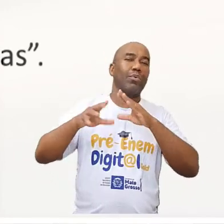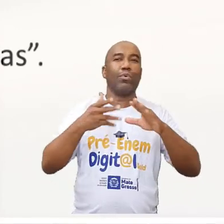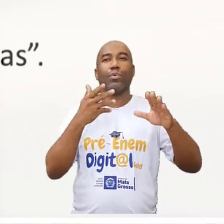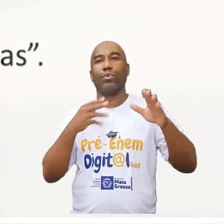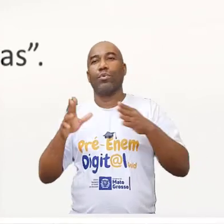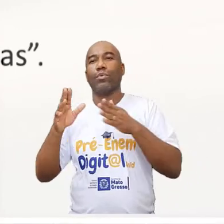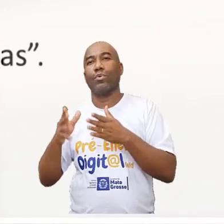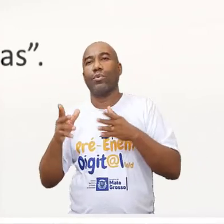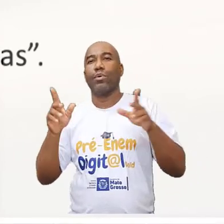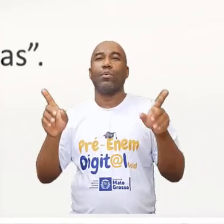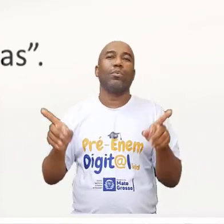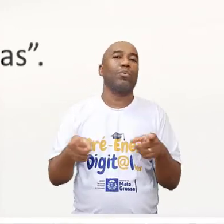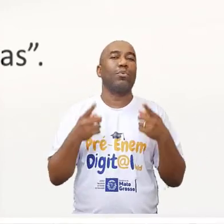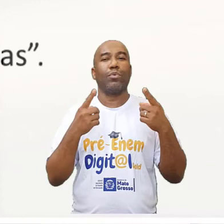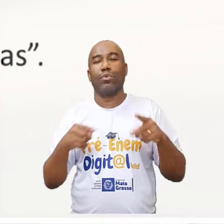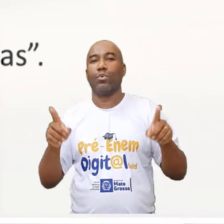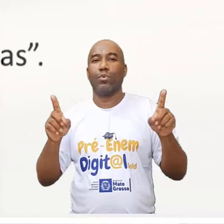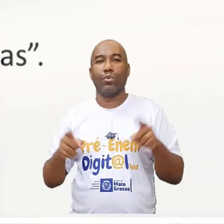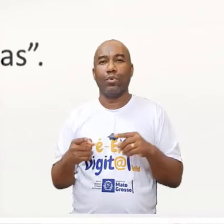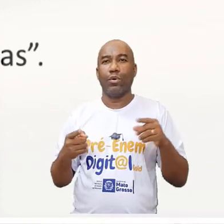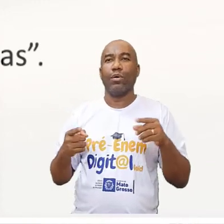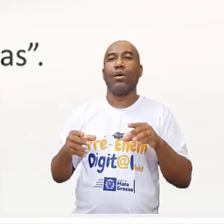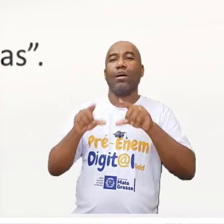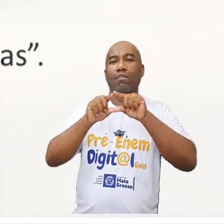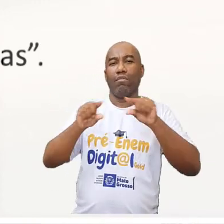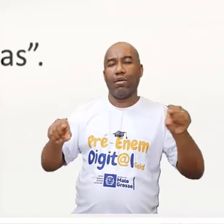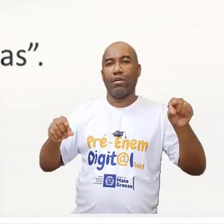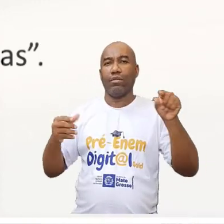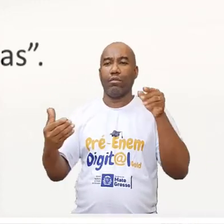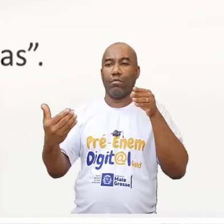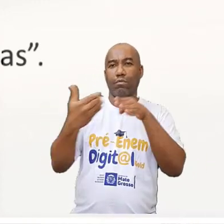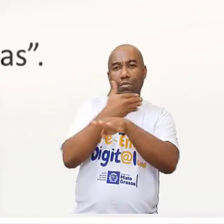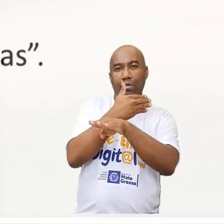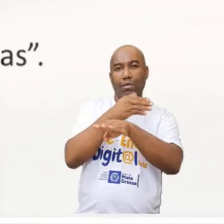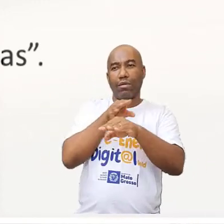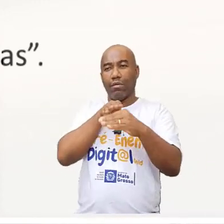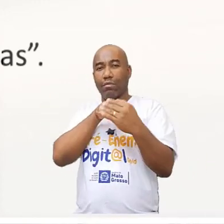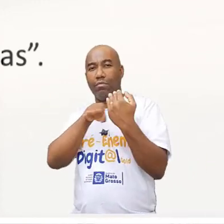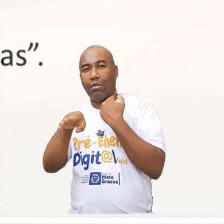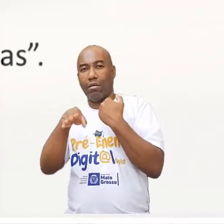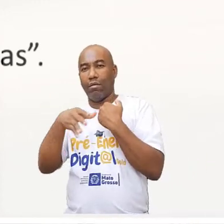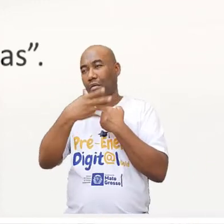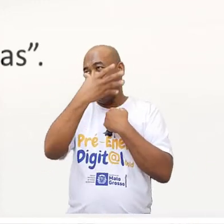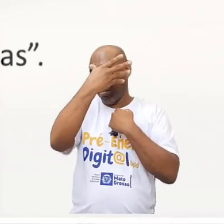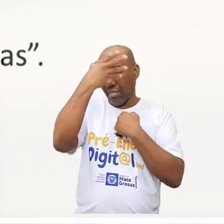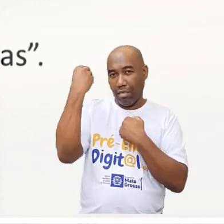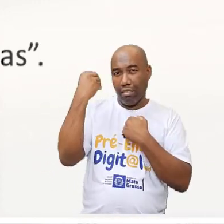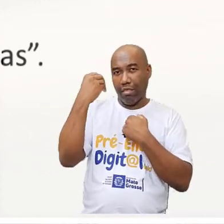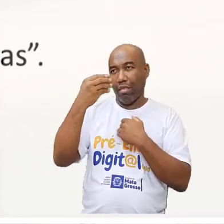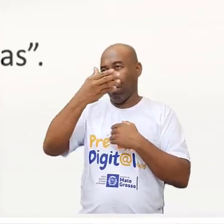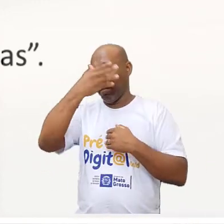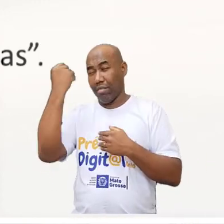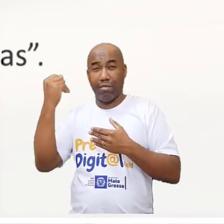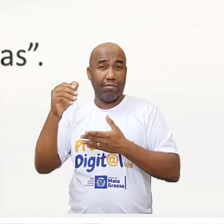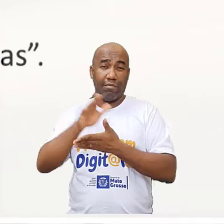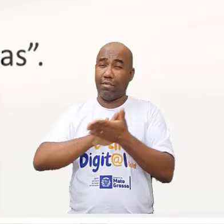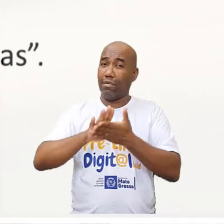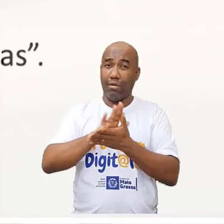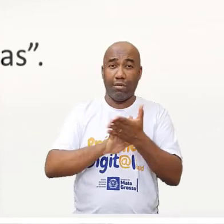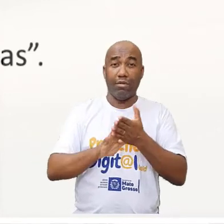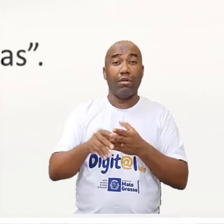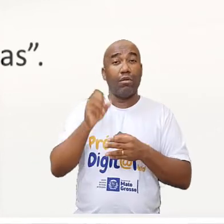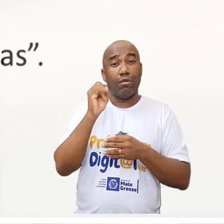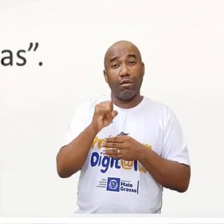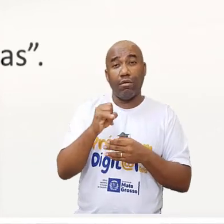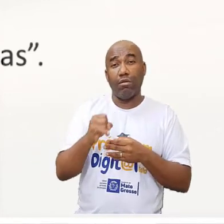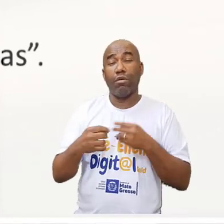frase fica pelo avesso, meio na contramão. Quando finjo que esqueço, eu não esqueci nada. Se eu